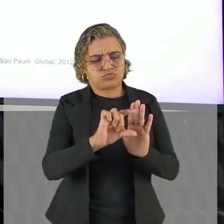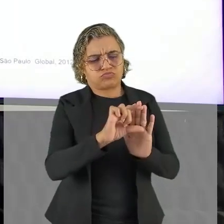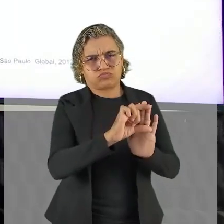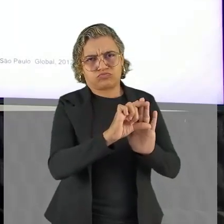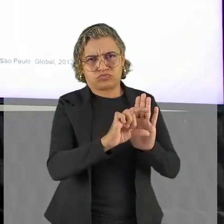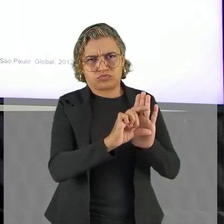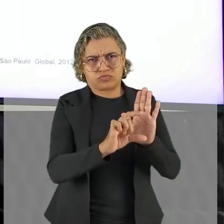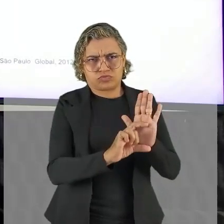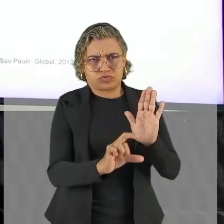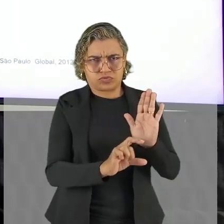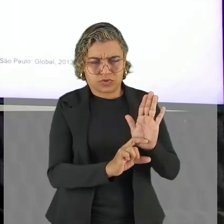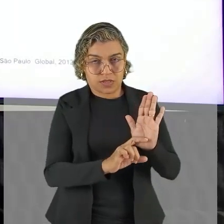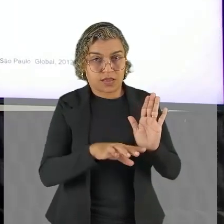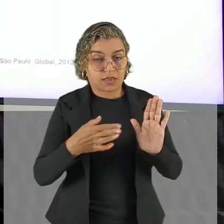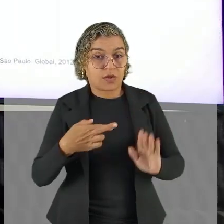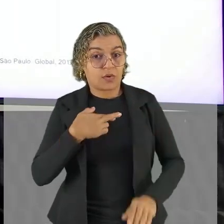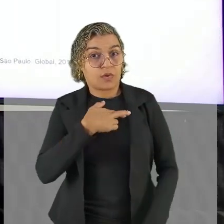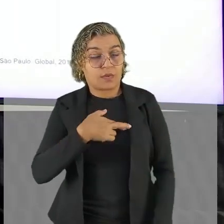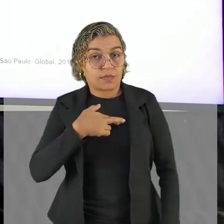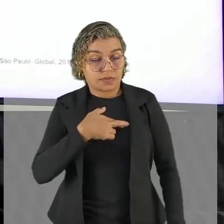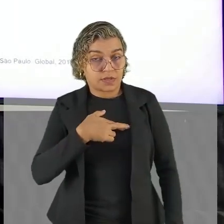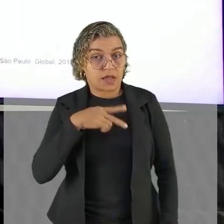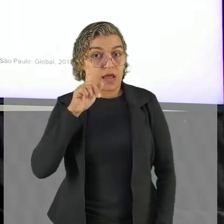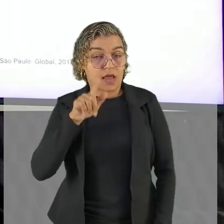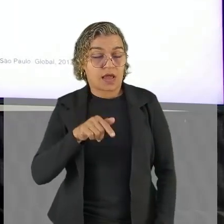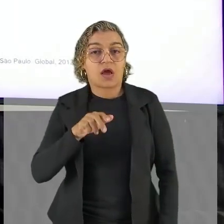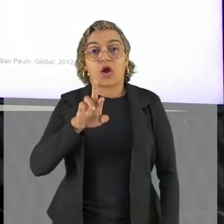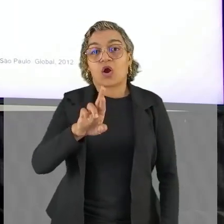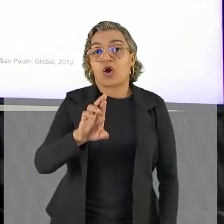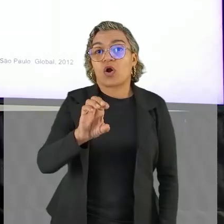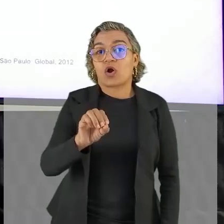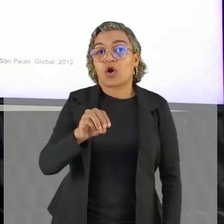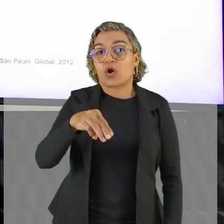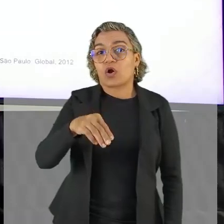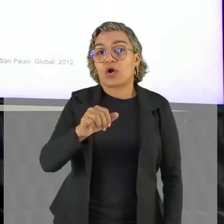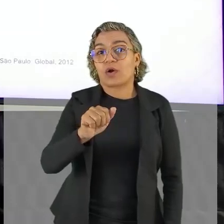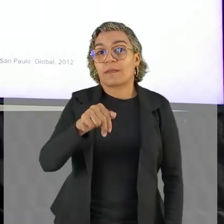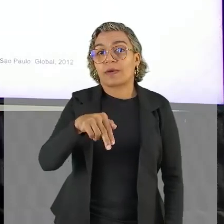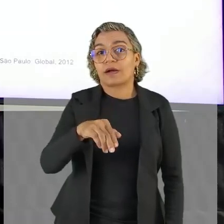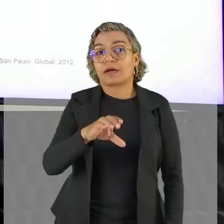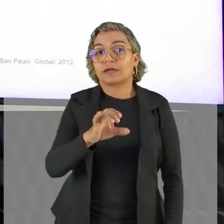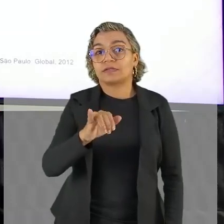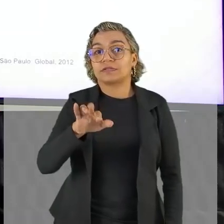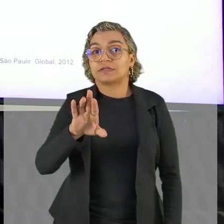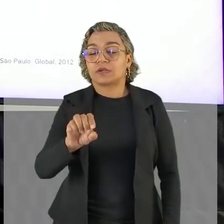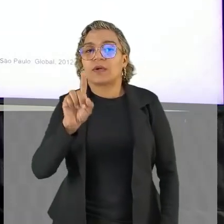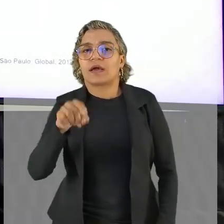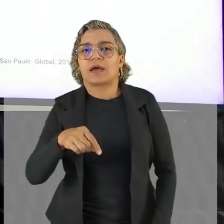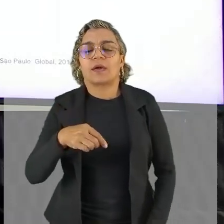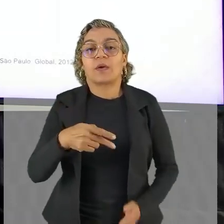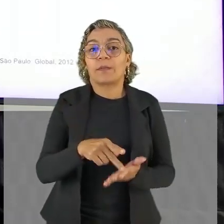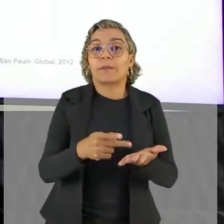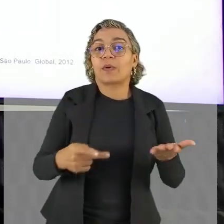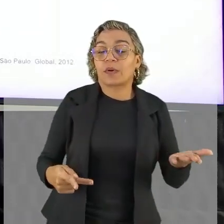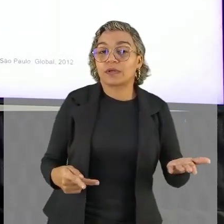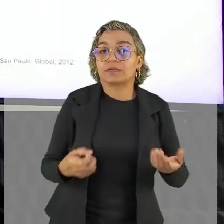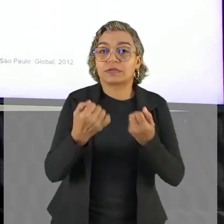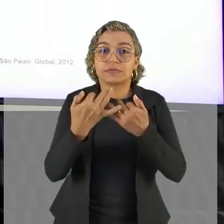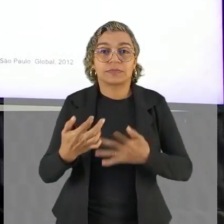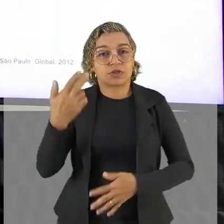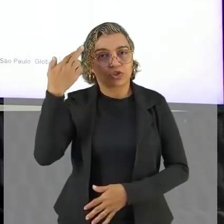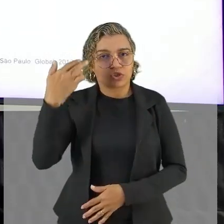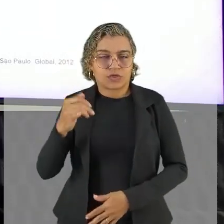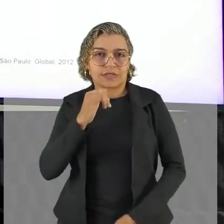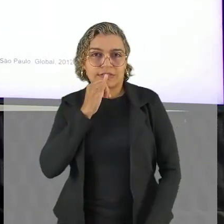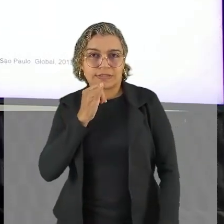é um poema narrativo, ele conta a história. E aqui, você observa que o eu